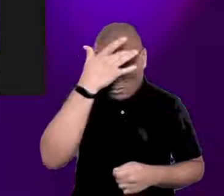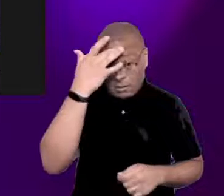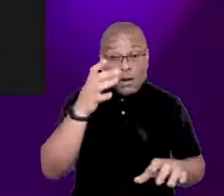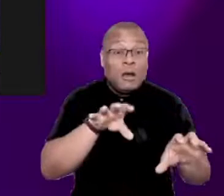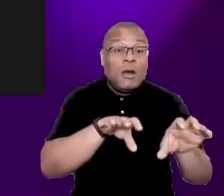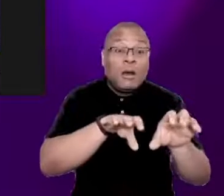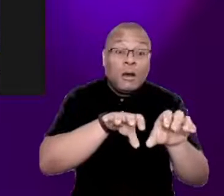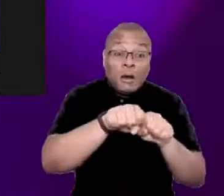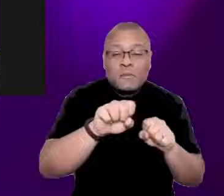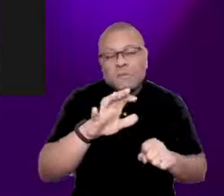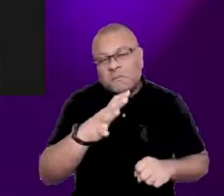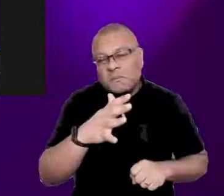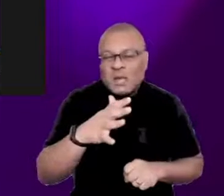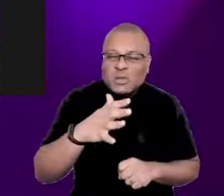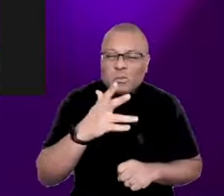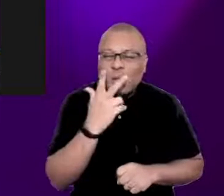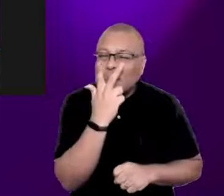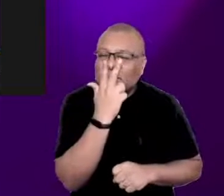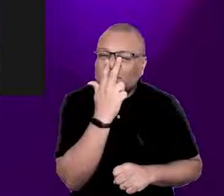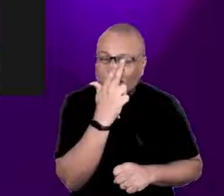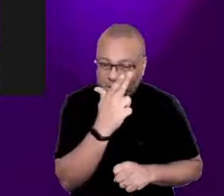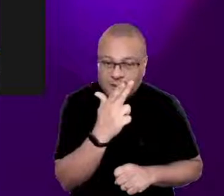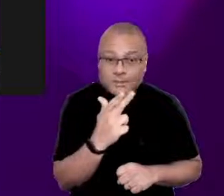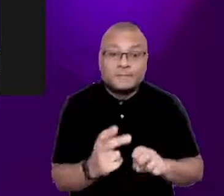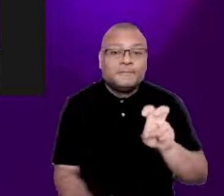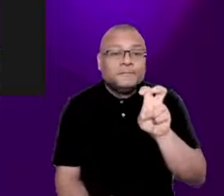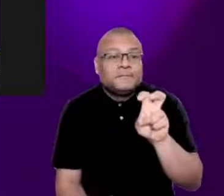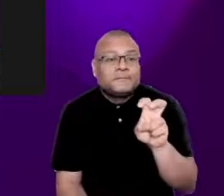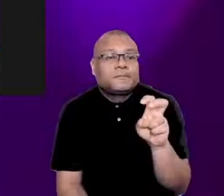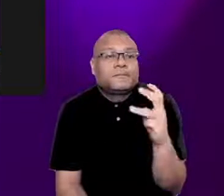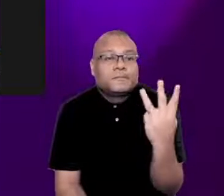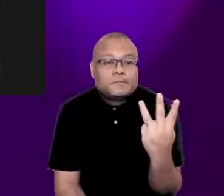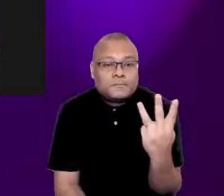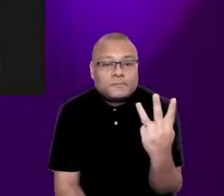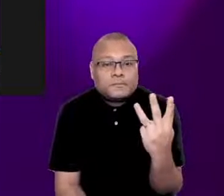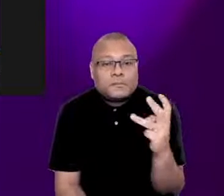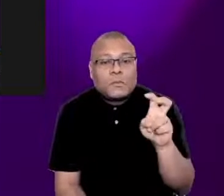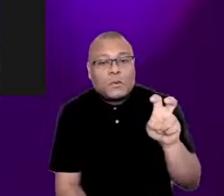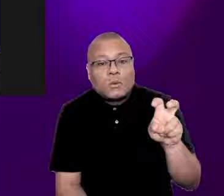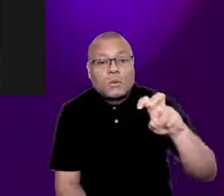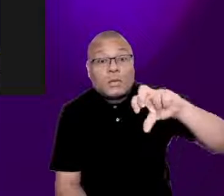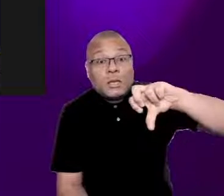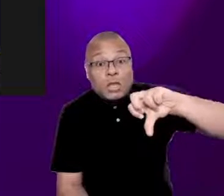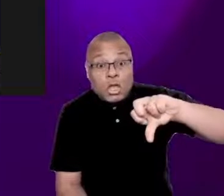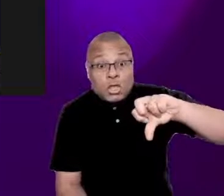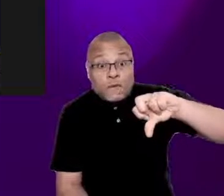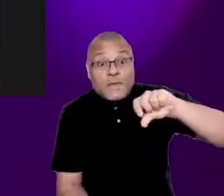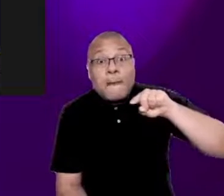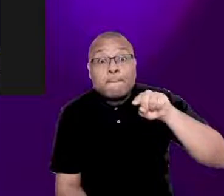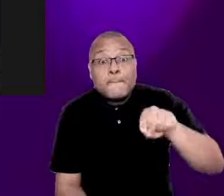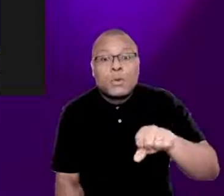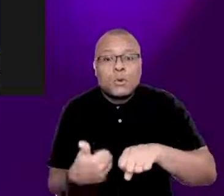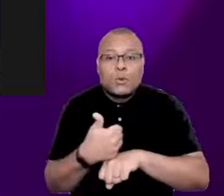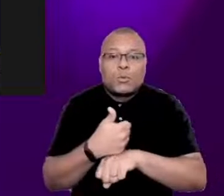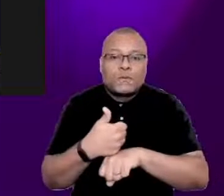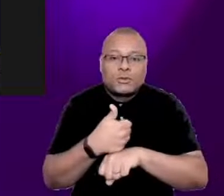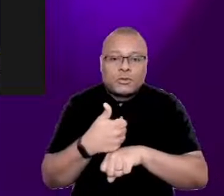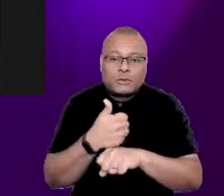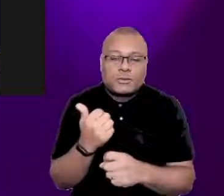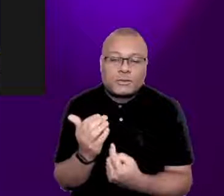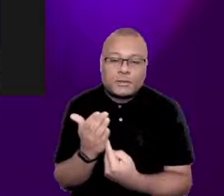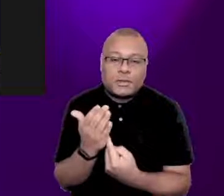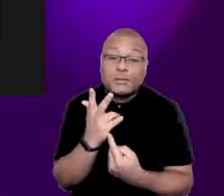hoje, por volta, segundo a Brascom, de 53, 59 mil profissionais de tecnologia por ano, e